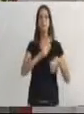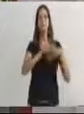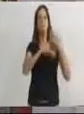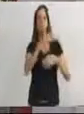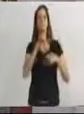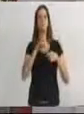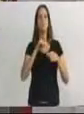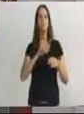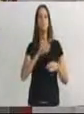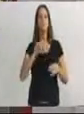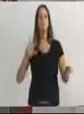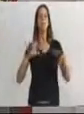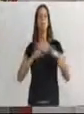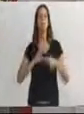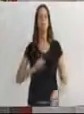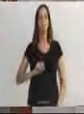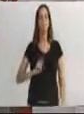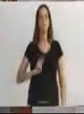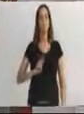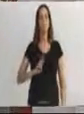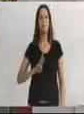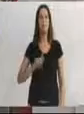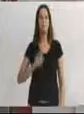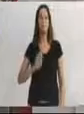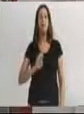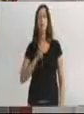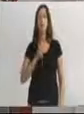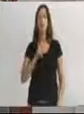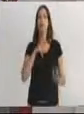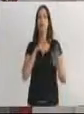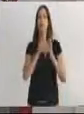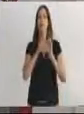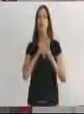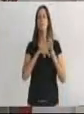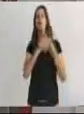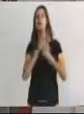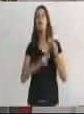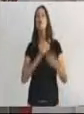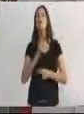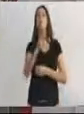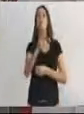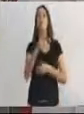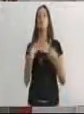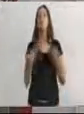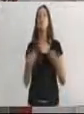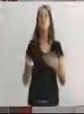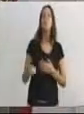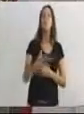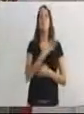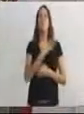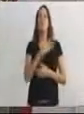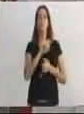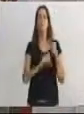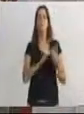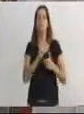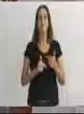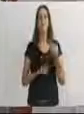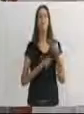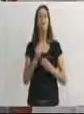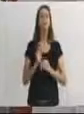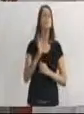fazer um raio x da situação e principalmente para a cidade para o futuro quais são as nossas novas vocações o que nós queremos para os